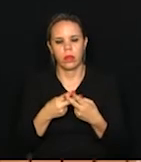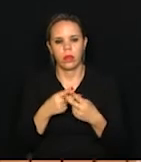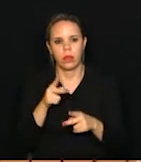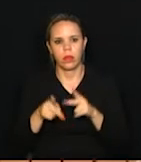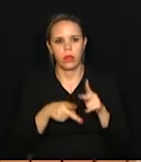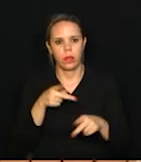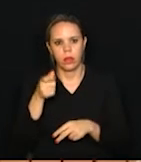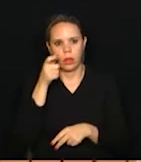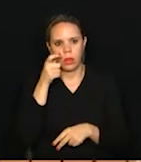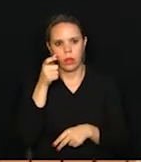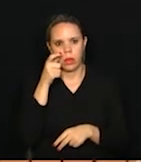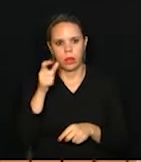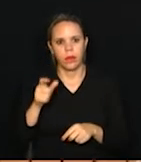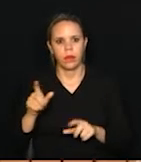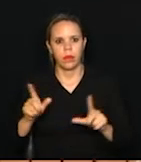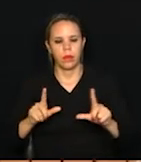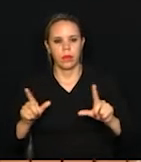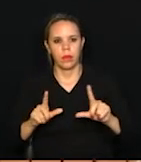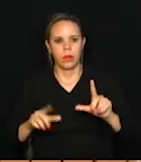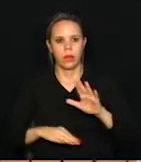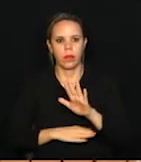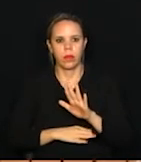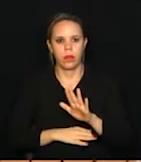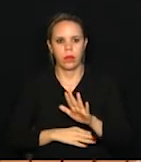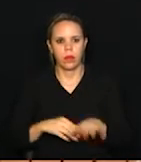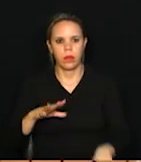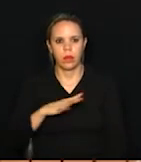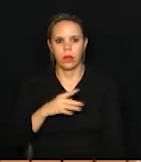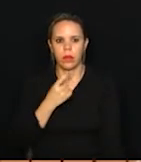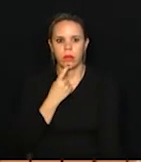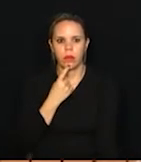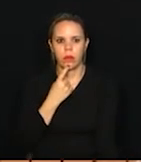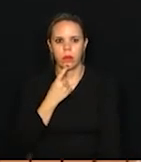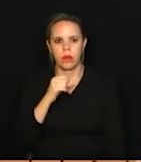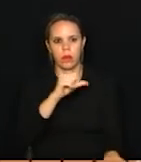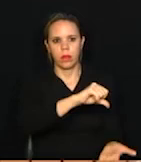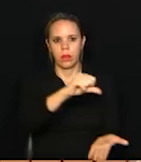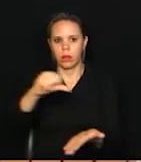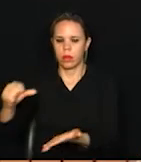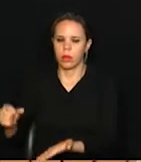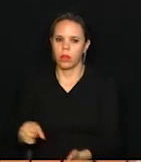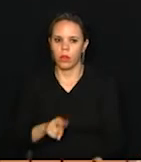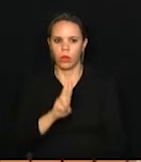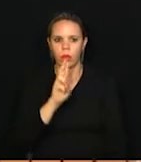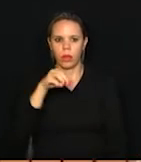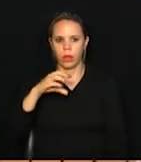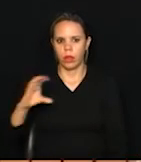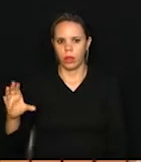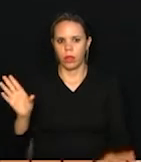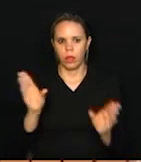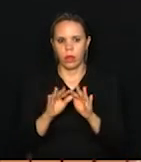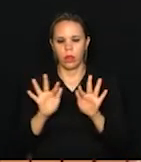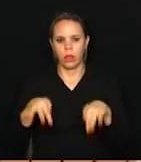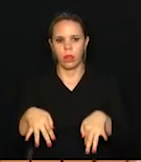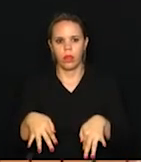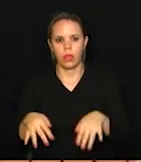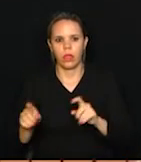os telespectadores aqui da TV Câmara, da cidade de Campinas e da região metropolitana. E finalizo aqui a